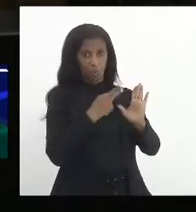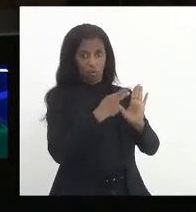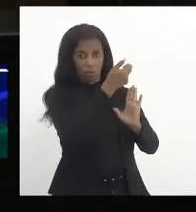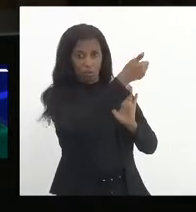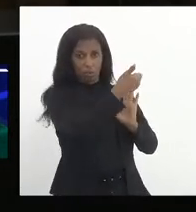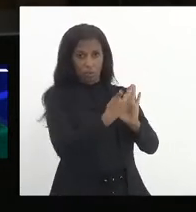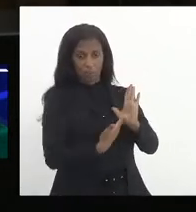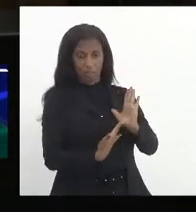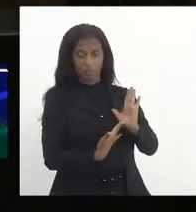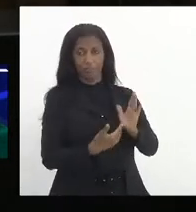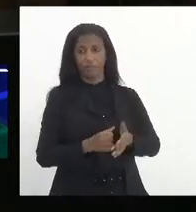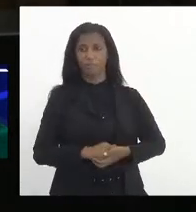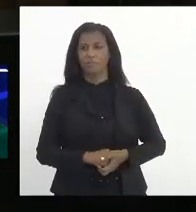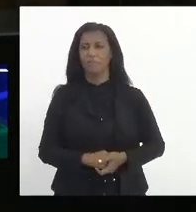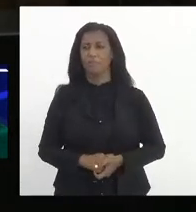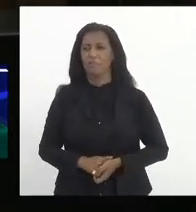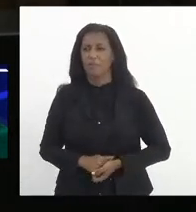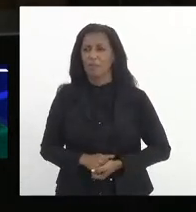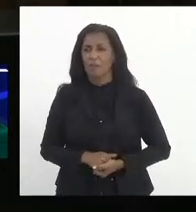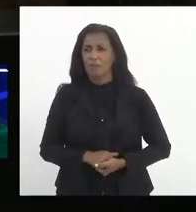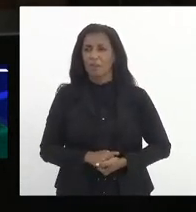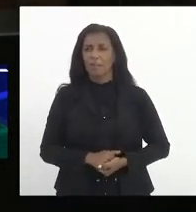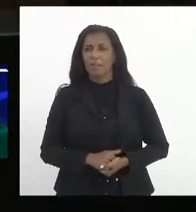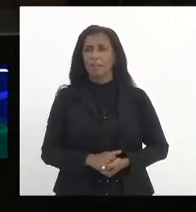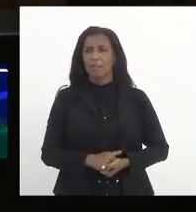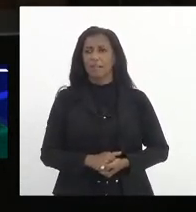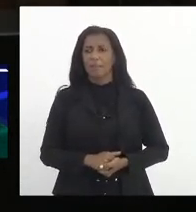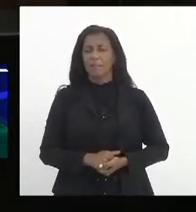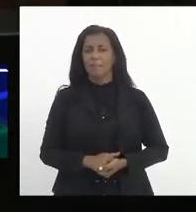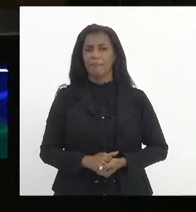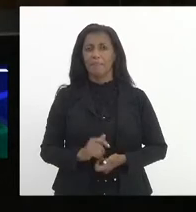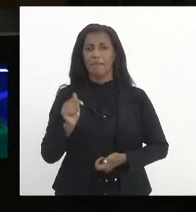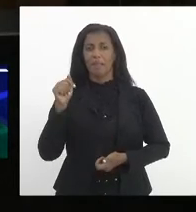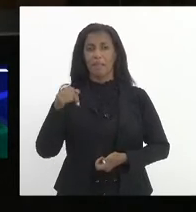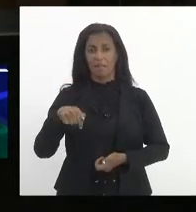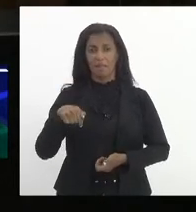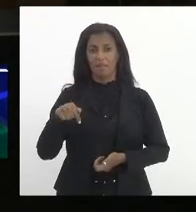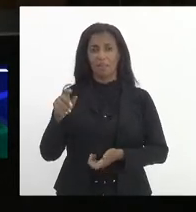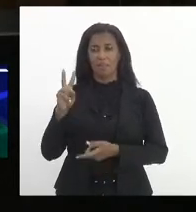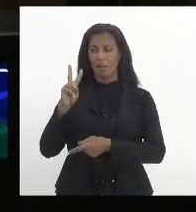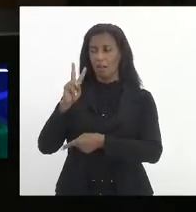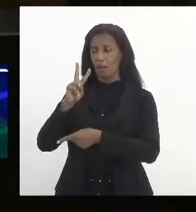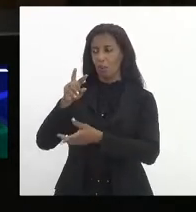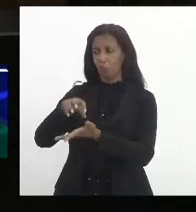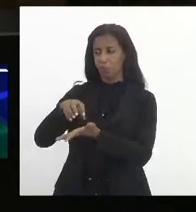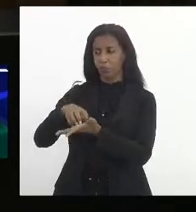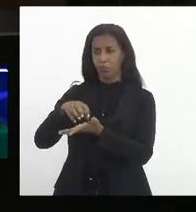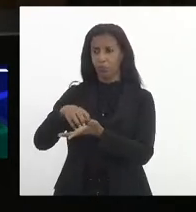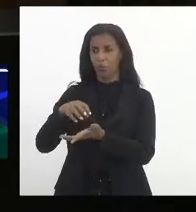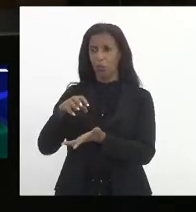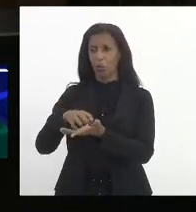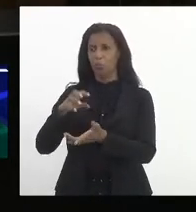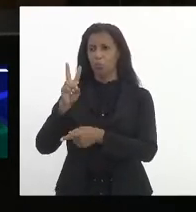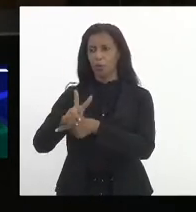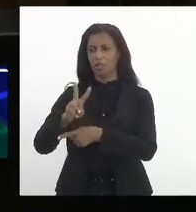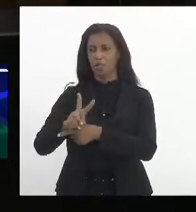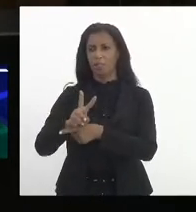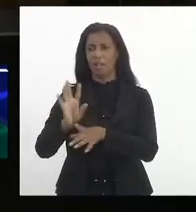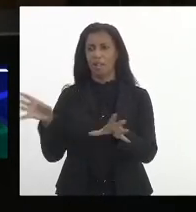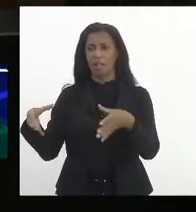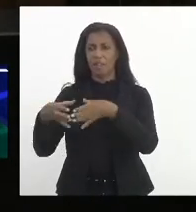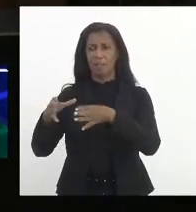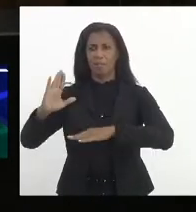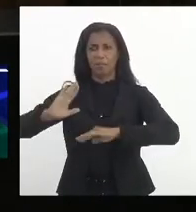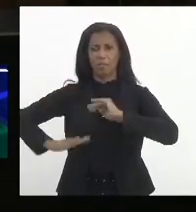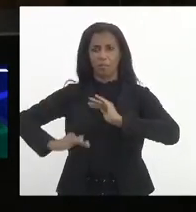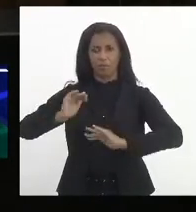esse documento a esta Superintendência recomenda as equipes